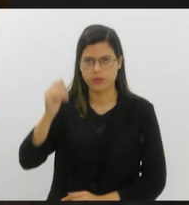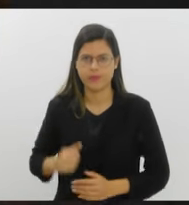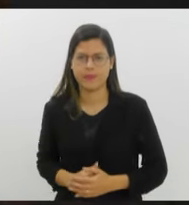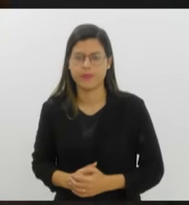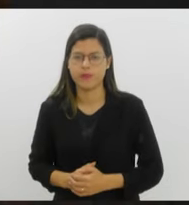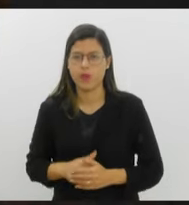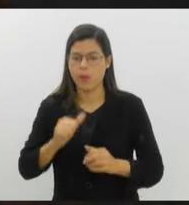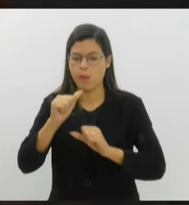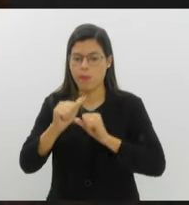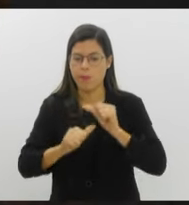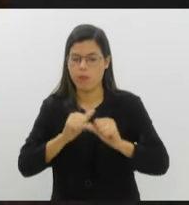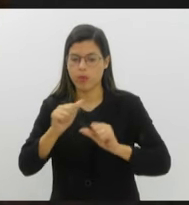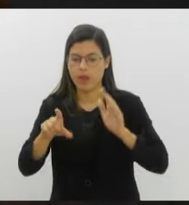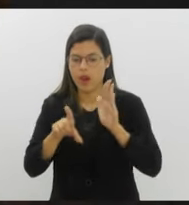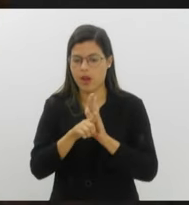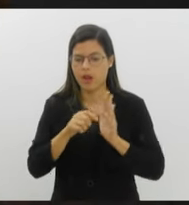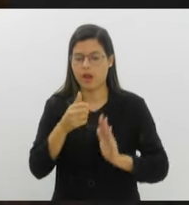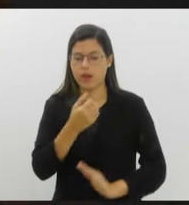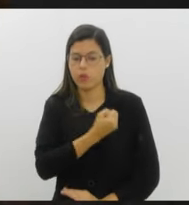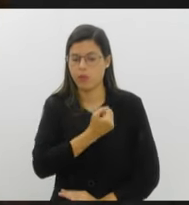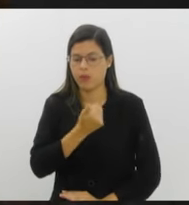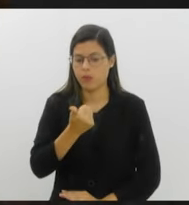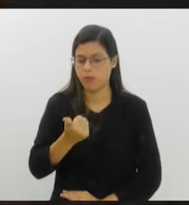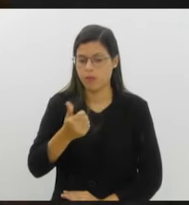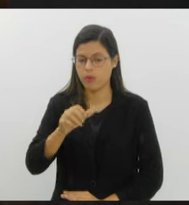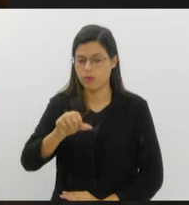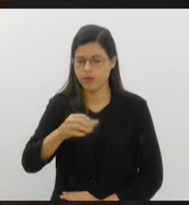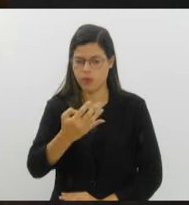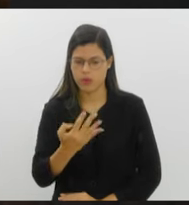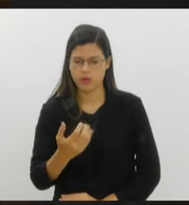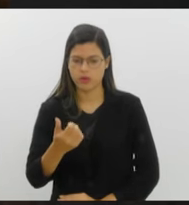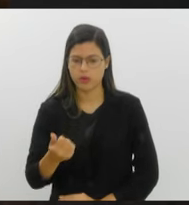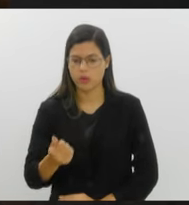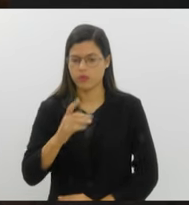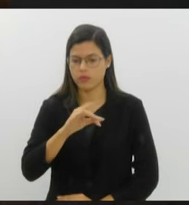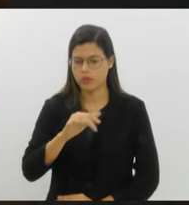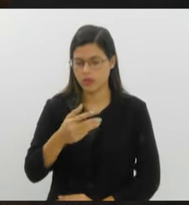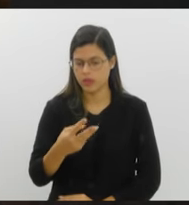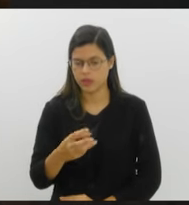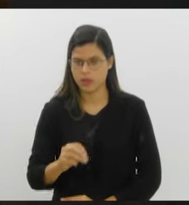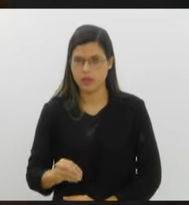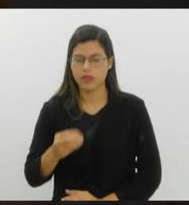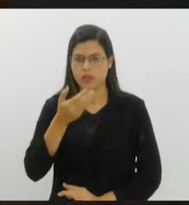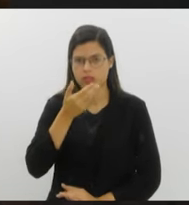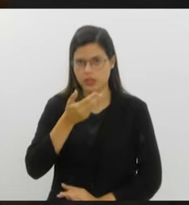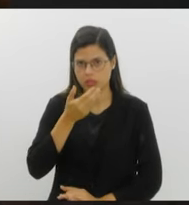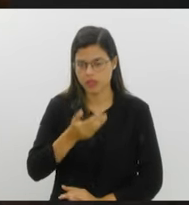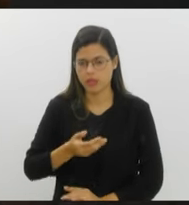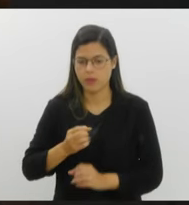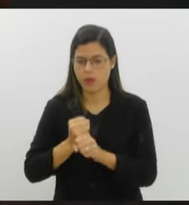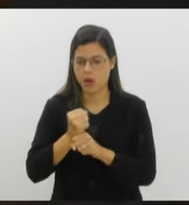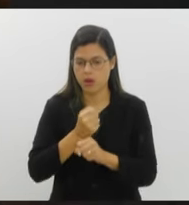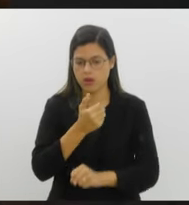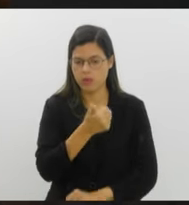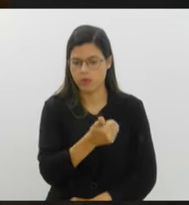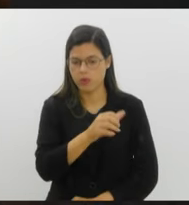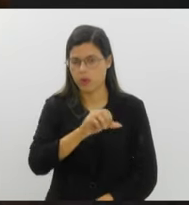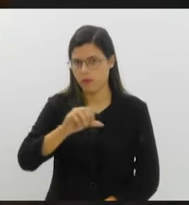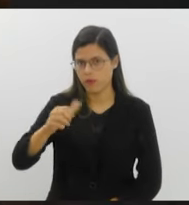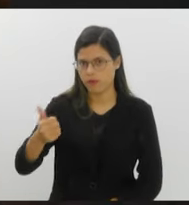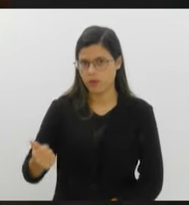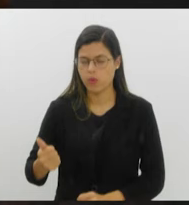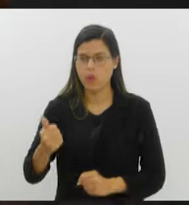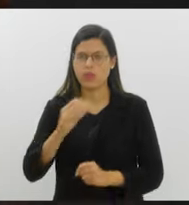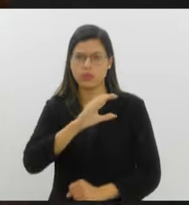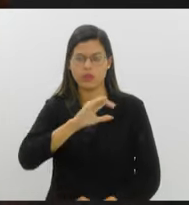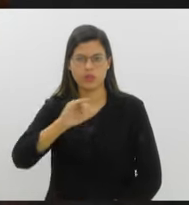que altera a lei estadual número 1941 de 30 de dezembro de 91. Pareceres das comissões Constituição e